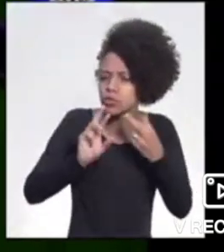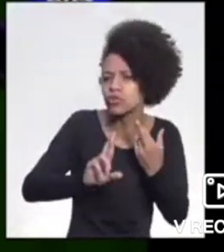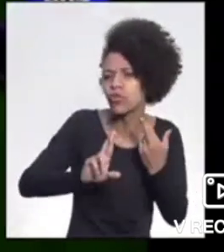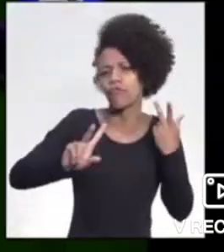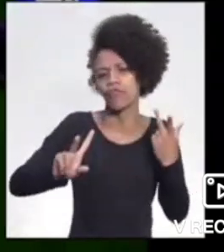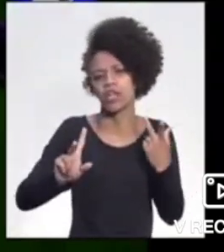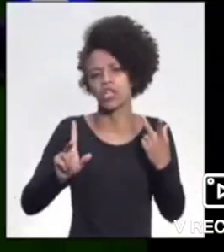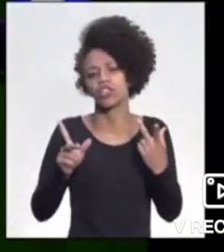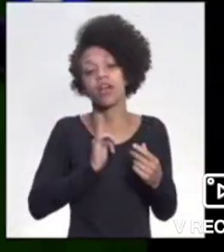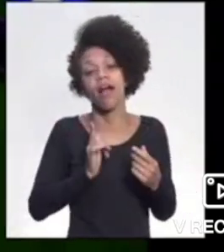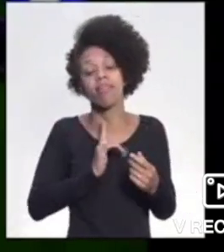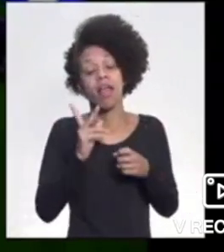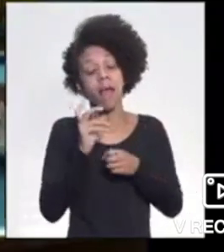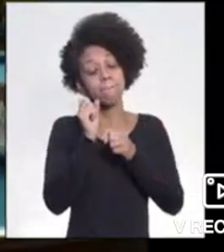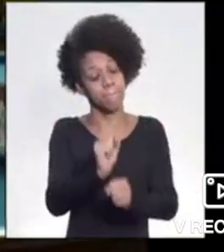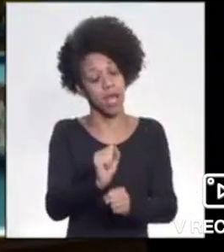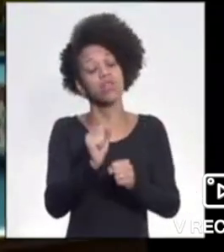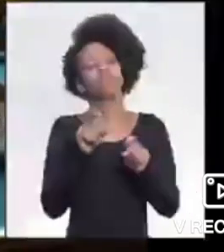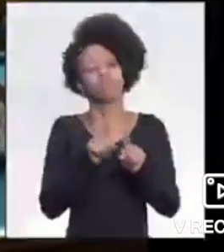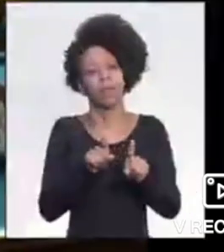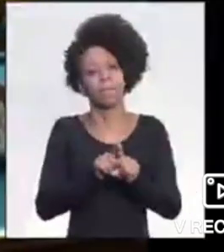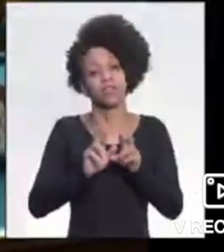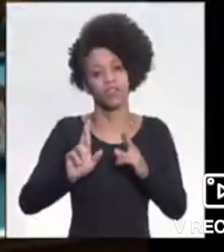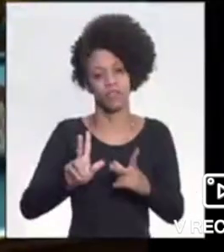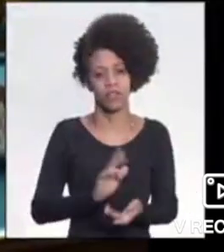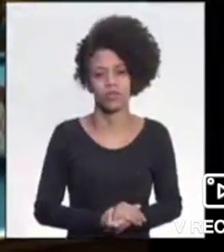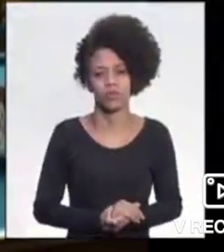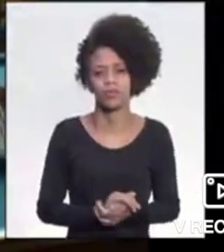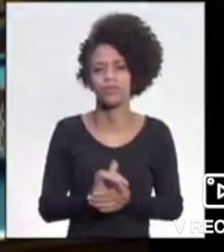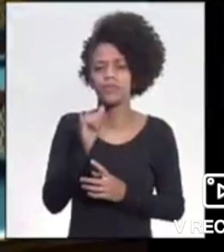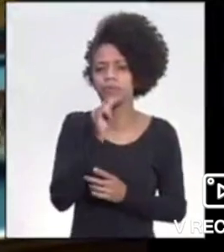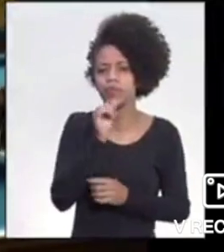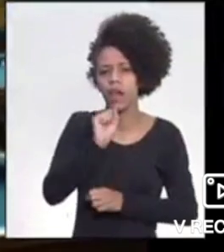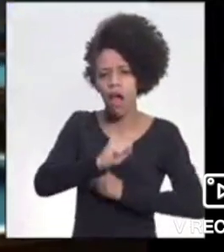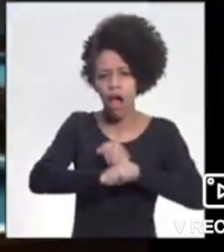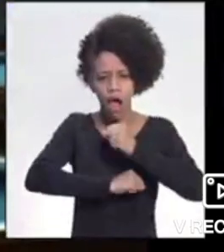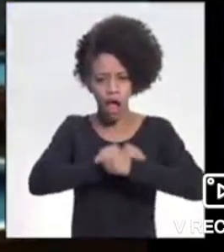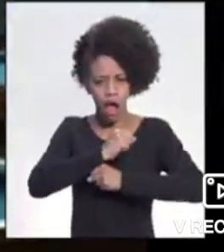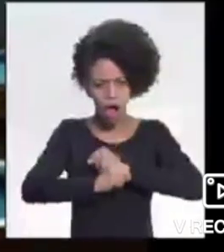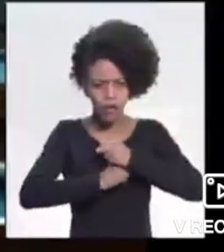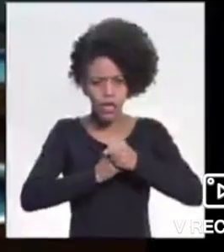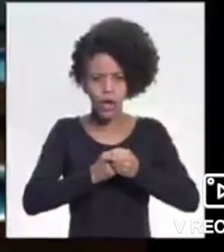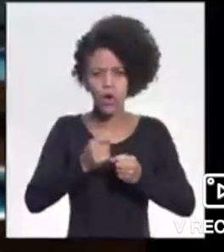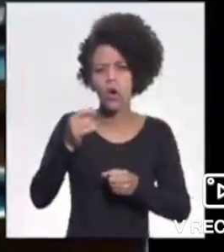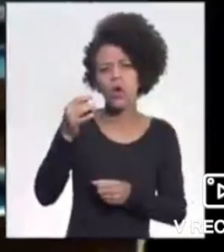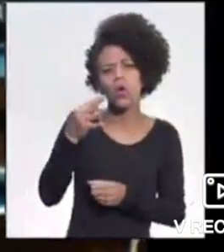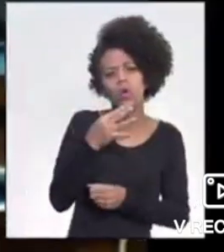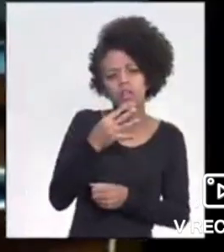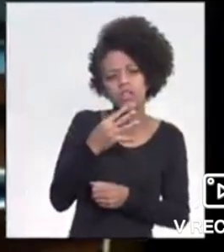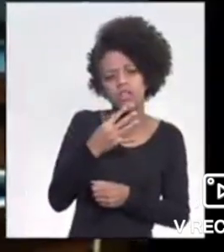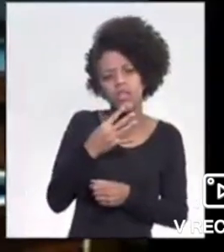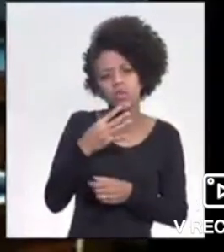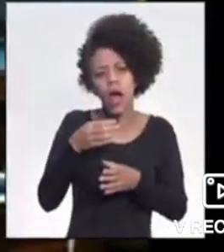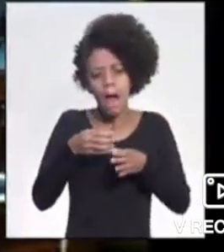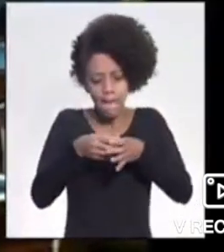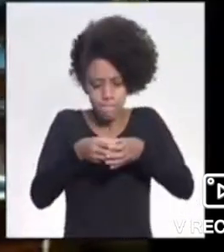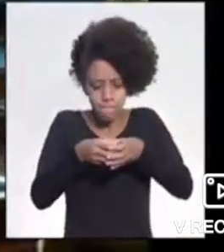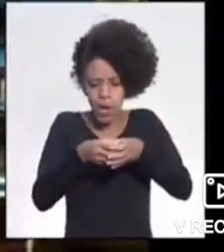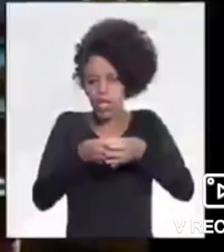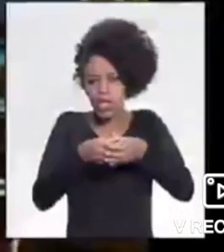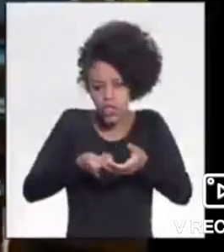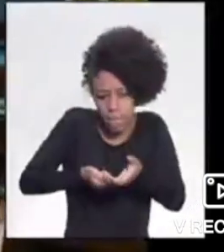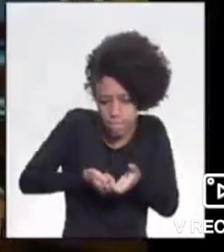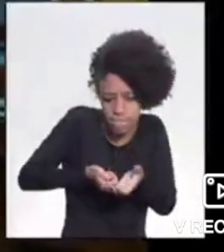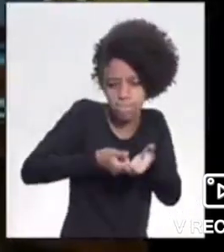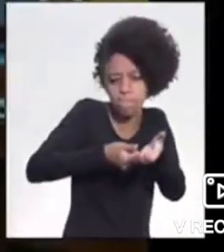possuem massas diferentes. O modelo atômico de Dalton ficou conhecido como bola de bilhar, uma analogia à bola